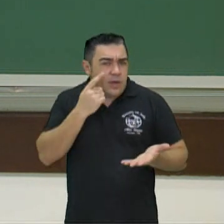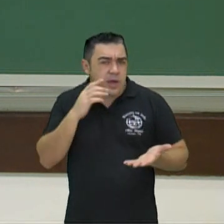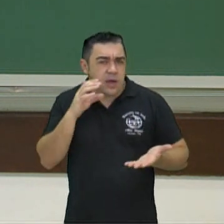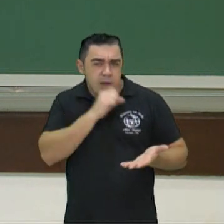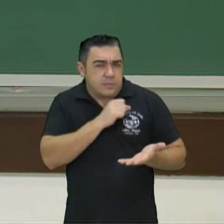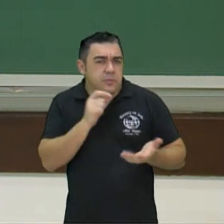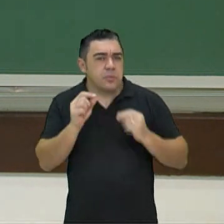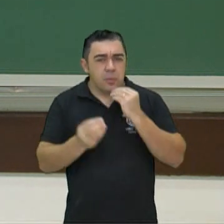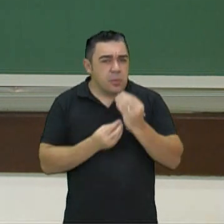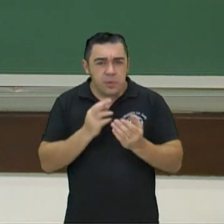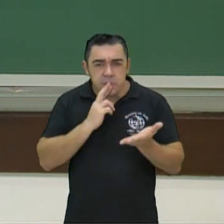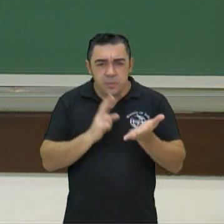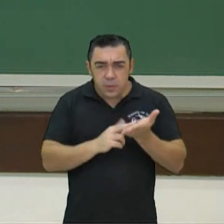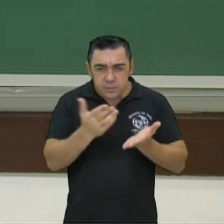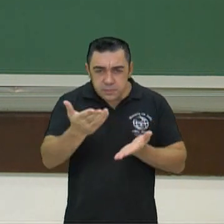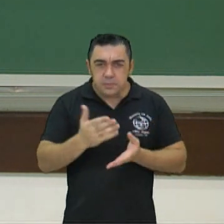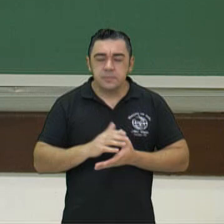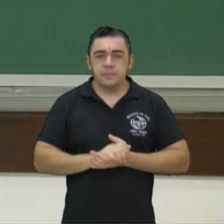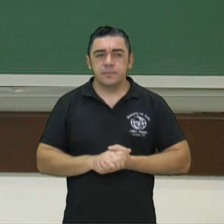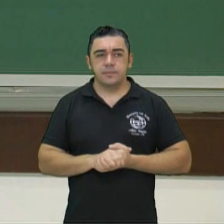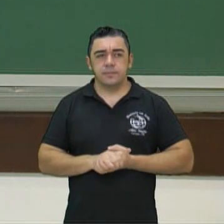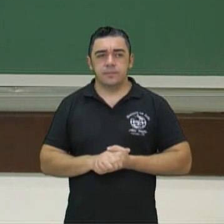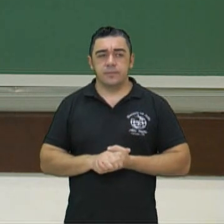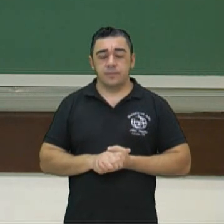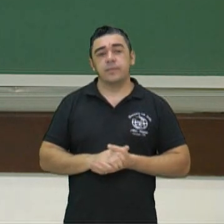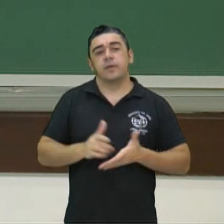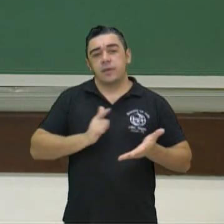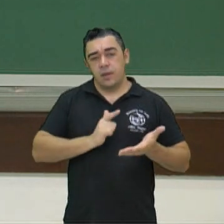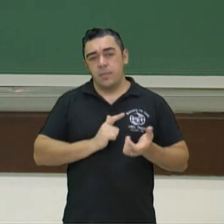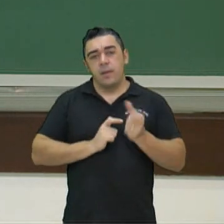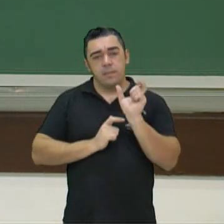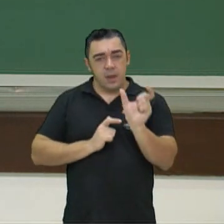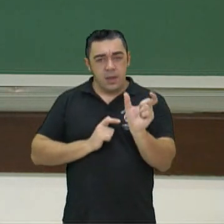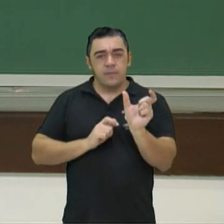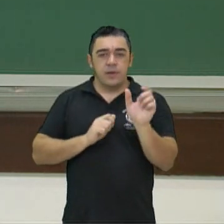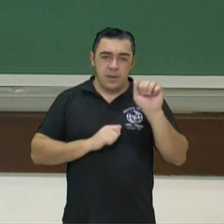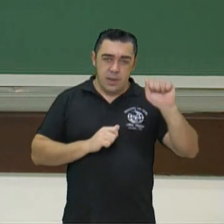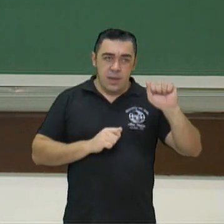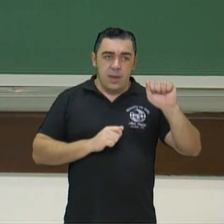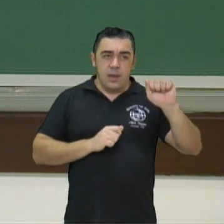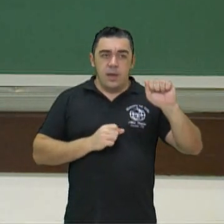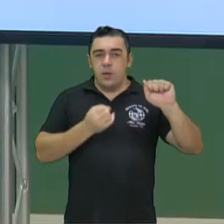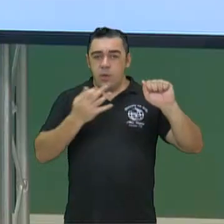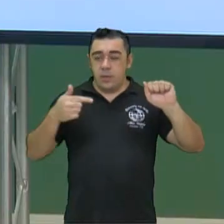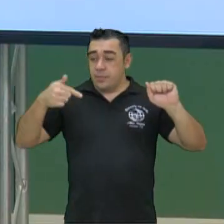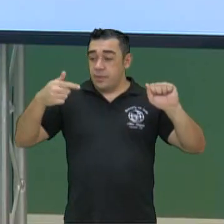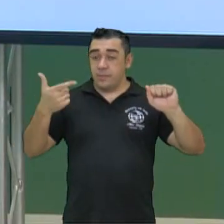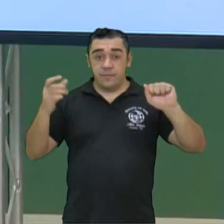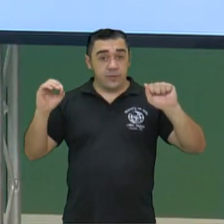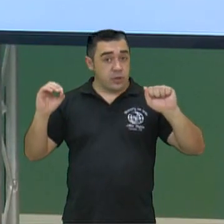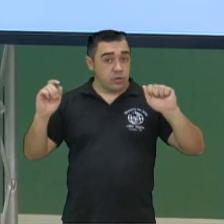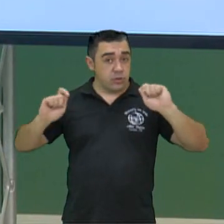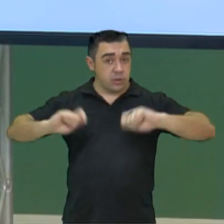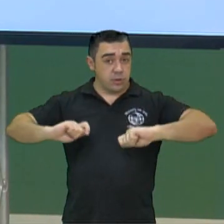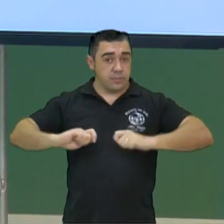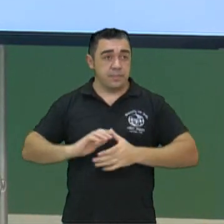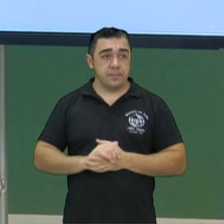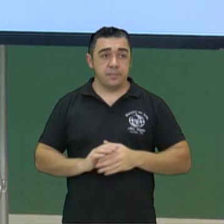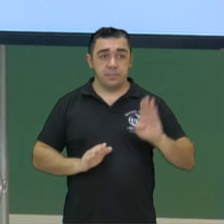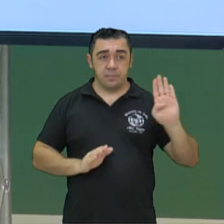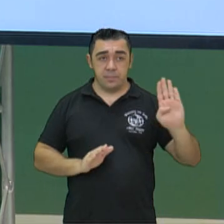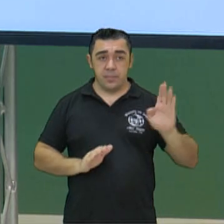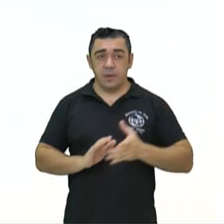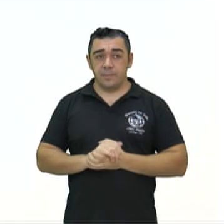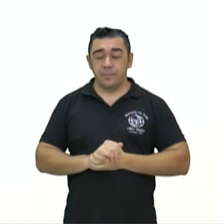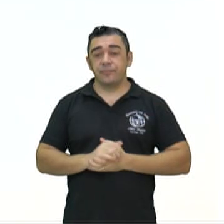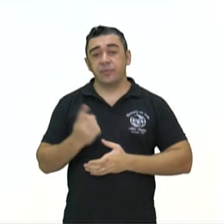ver qual que é a resolução? Então, temos a letra A como 720. A letra